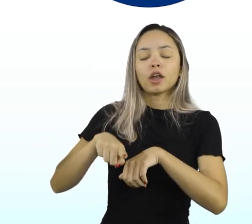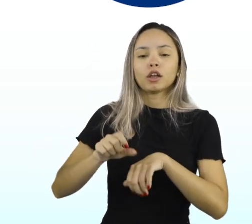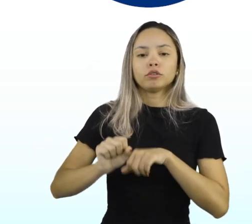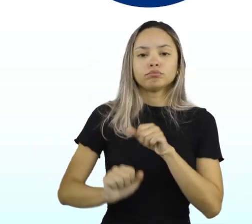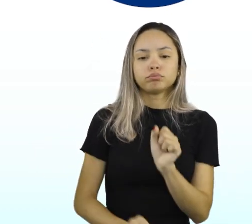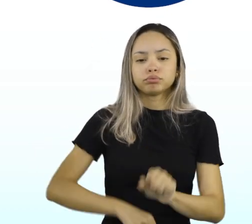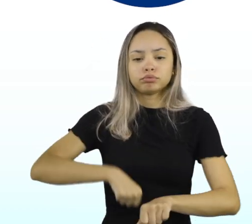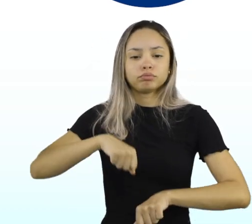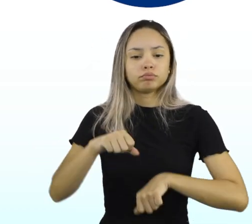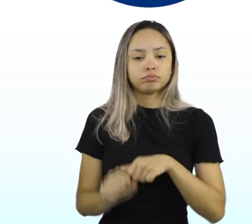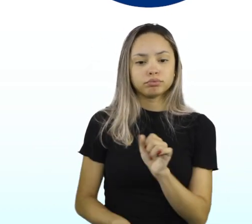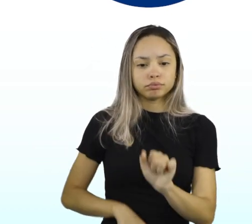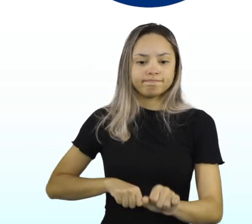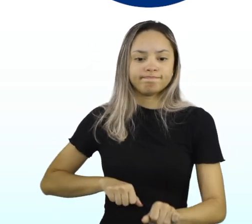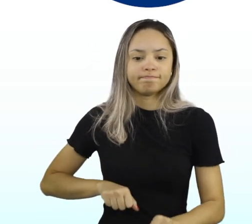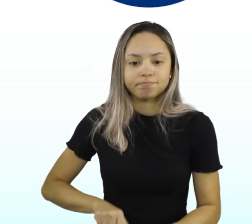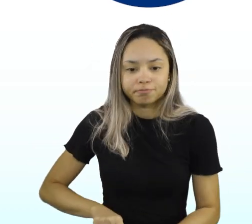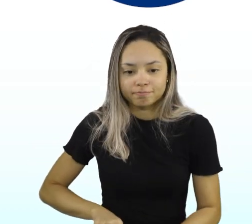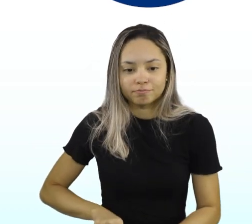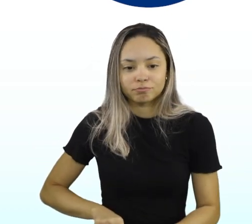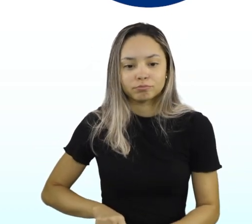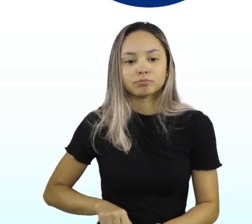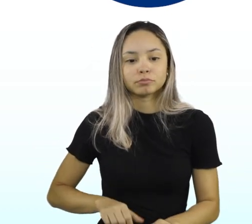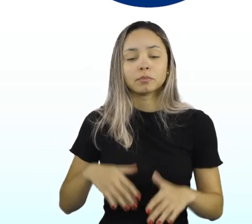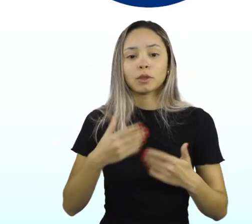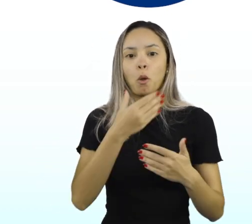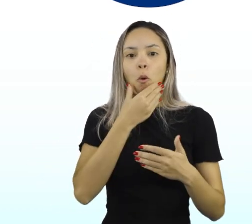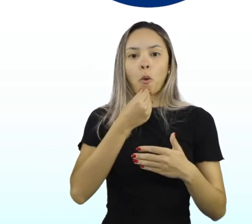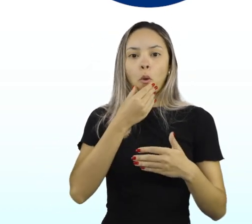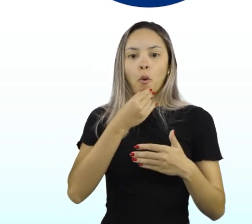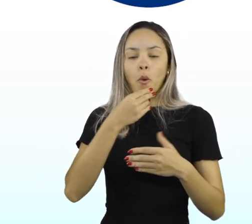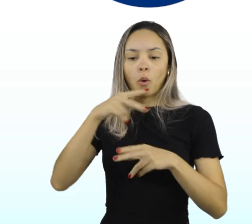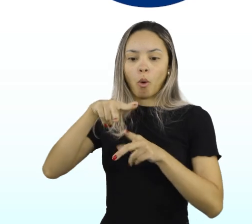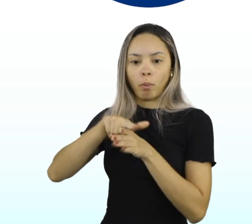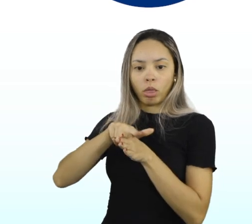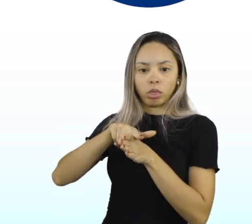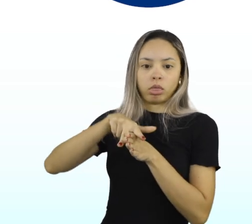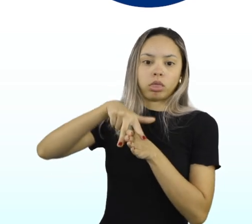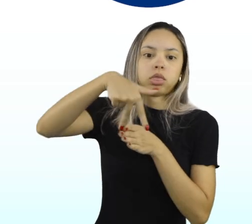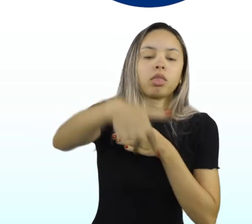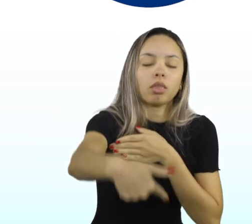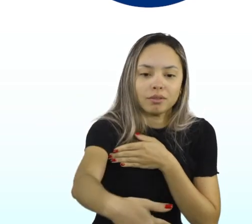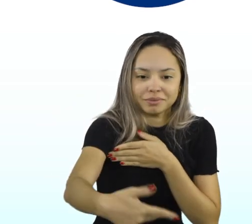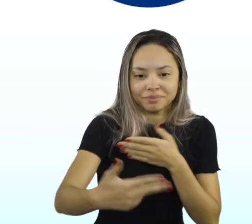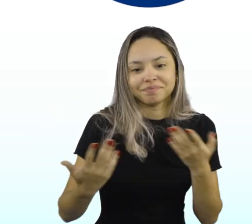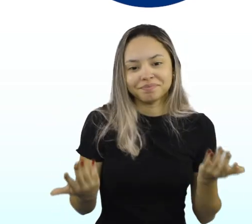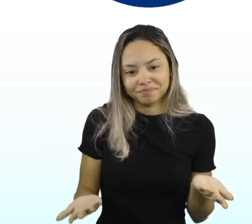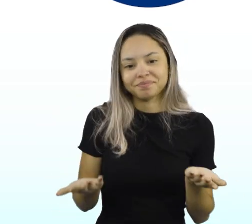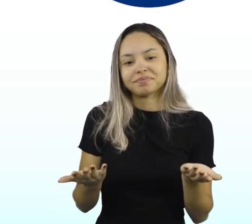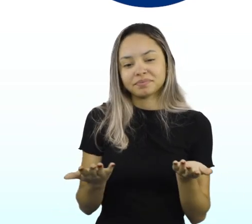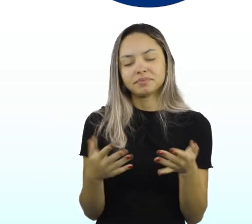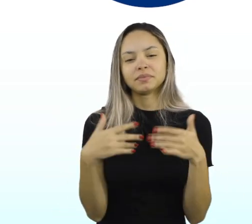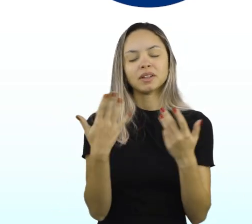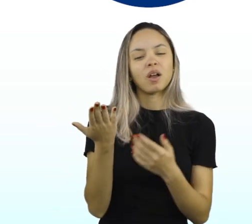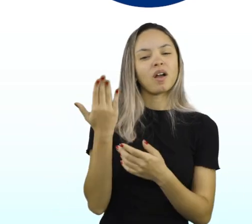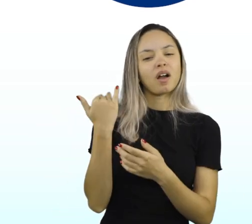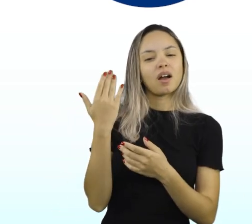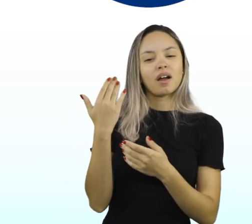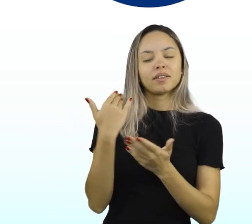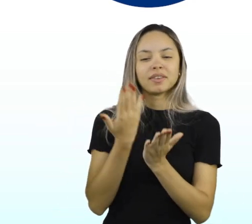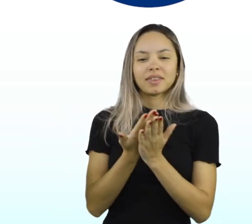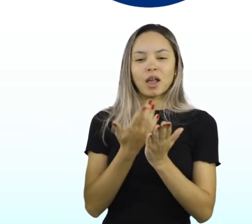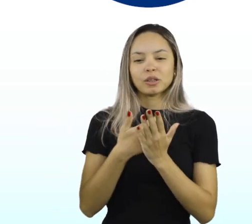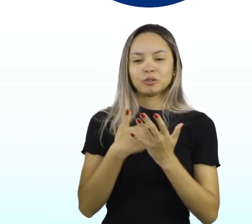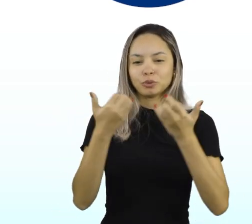obstáculo e o cavaleiro foi lançado para frente. Olha aí aquela situação que eu perguntei lá no início da aula do